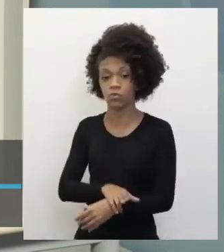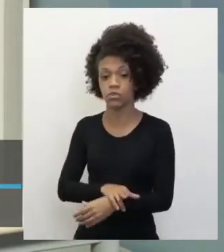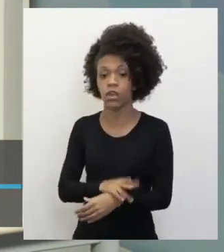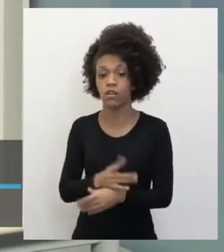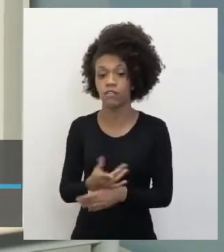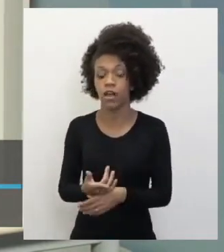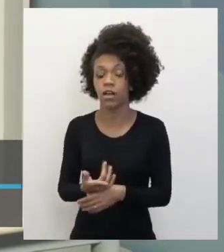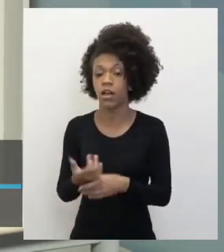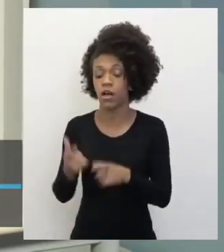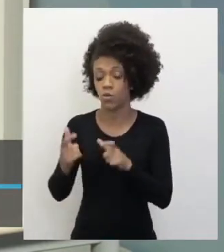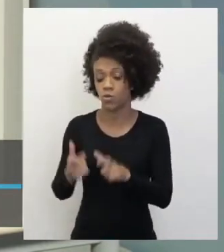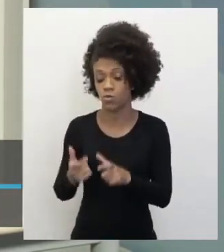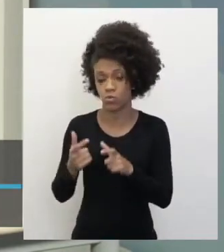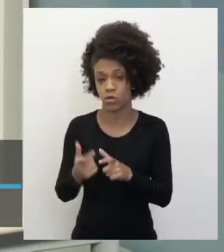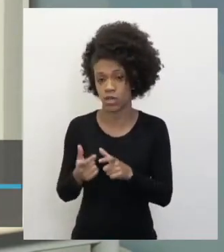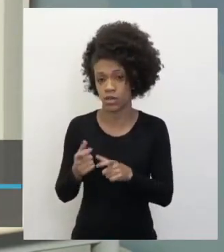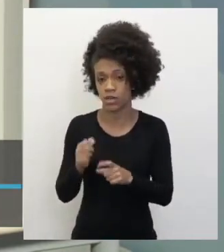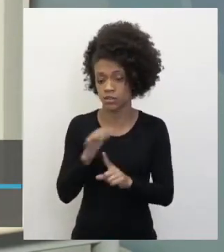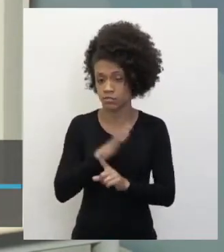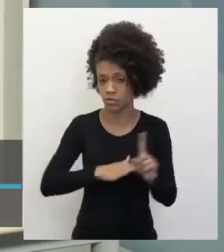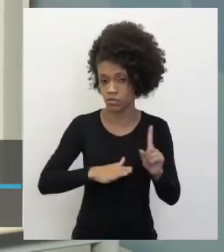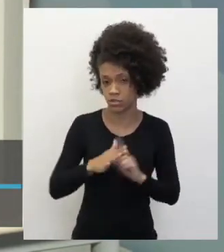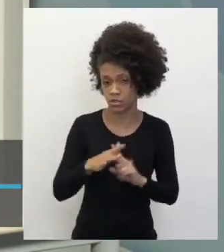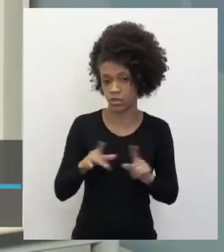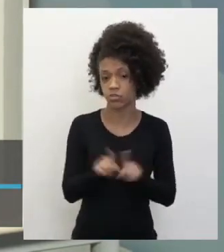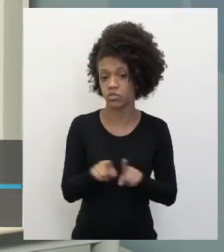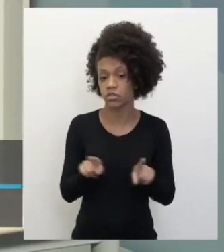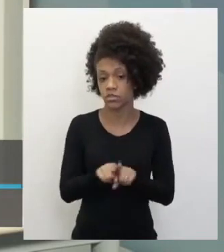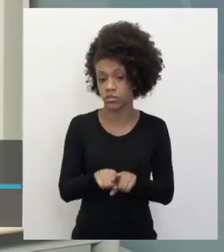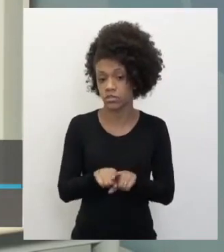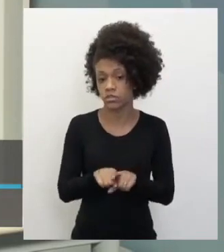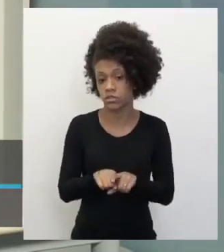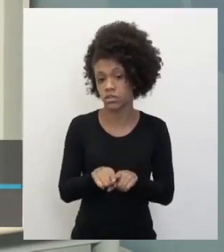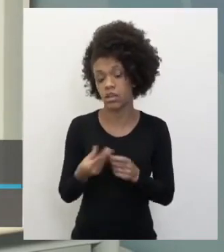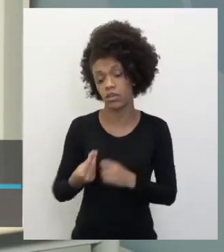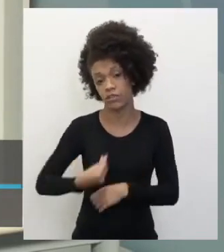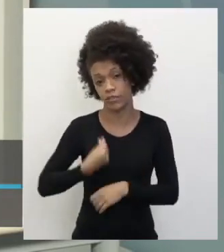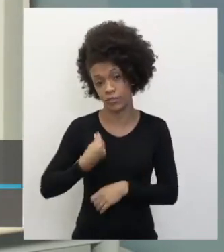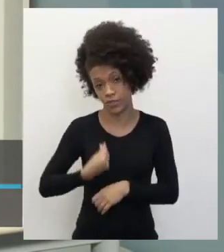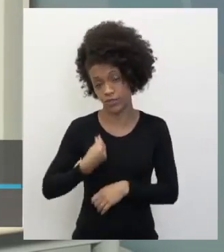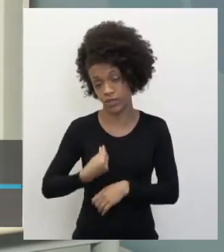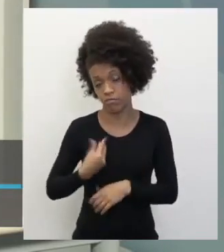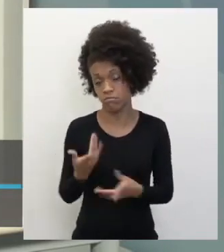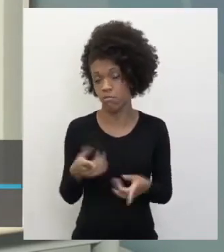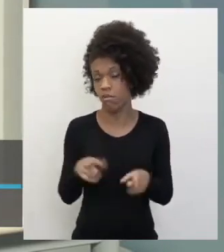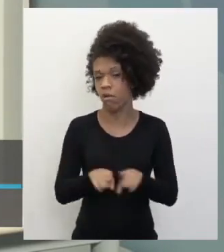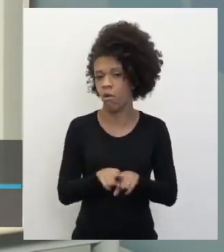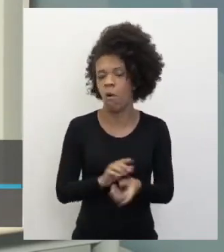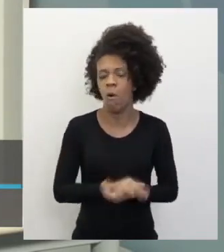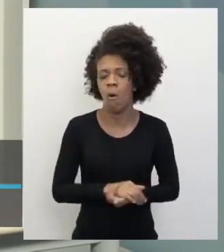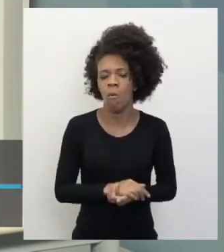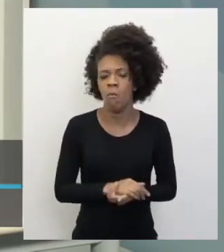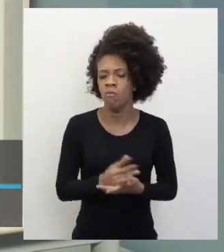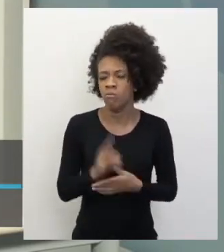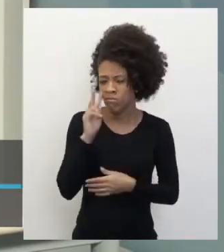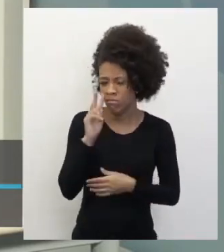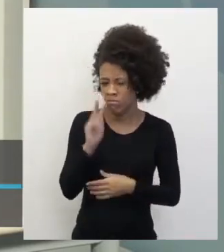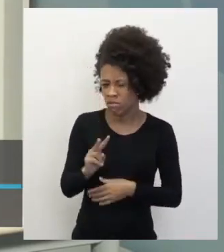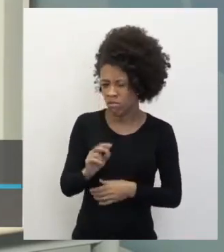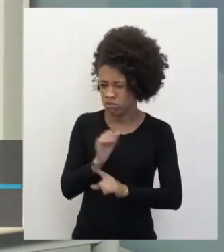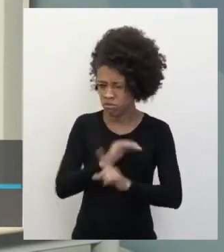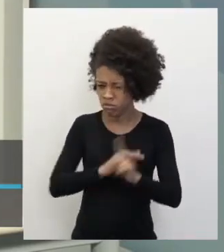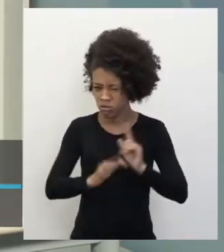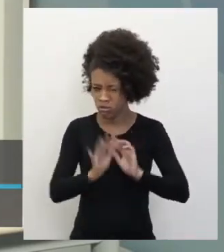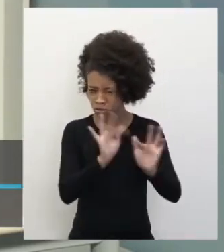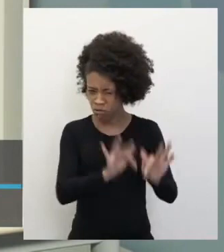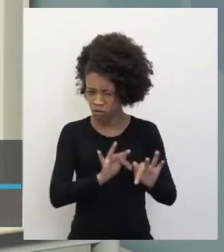a posição dele na sociedade e também a sua sobrevivência em muitos casos, tá? Vamos dar uma olhadinha na sociedade